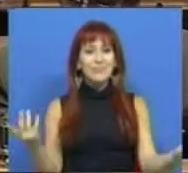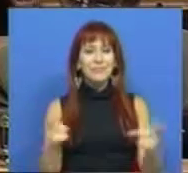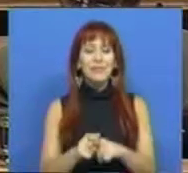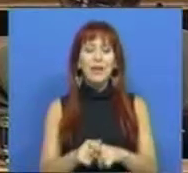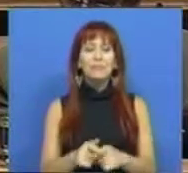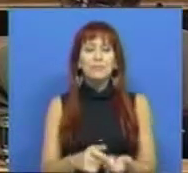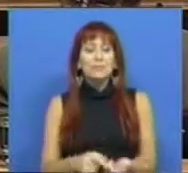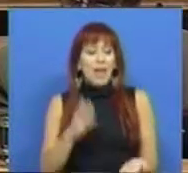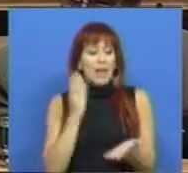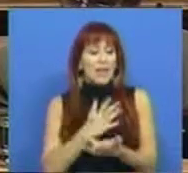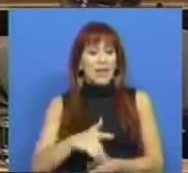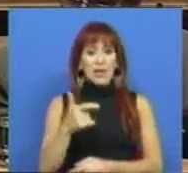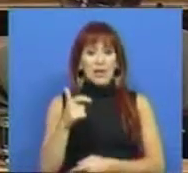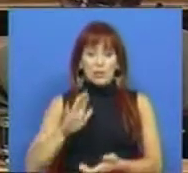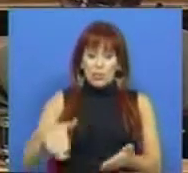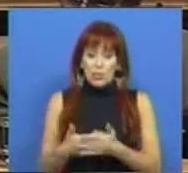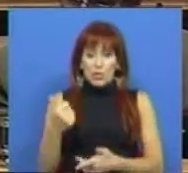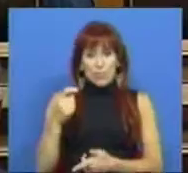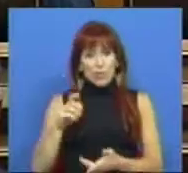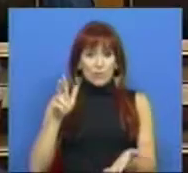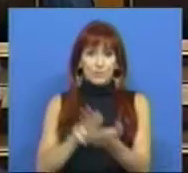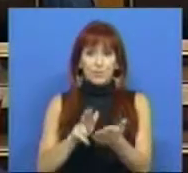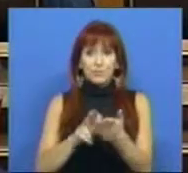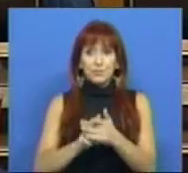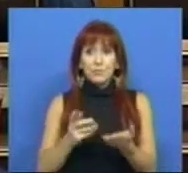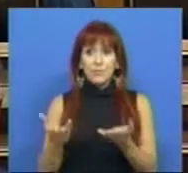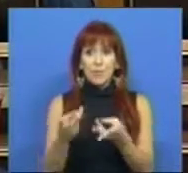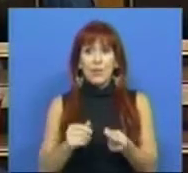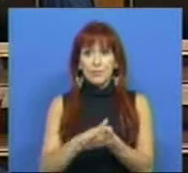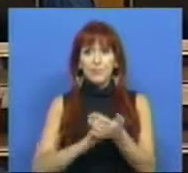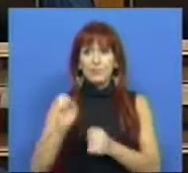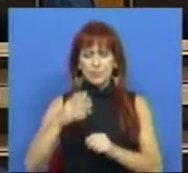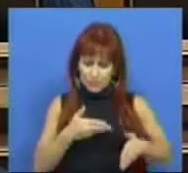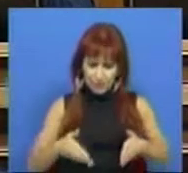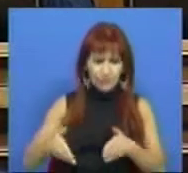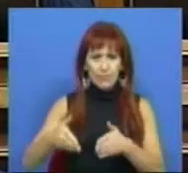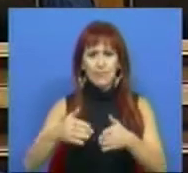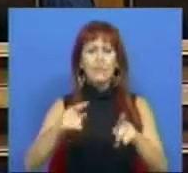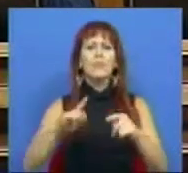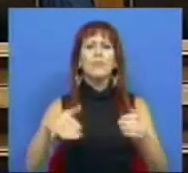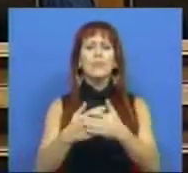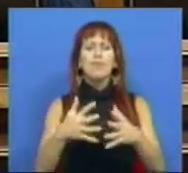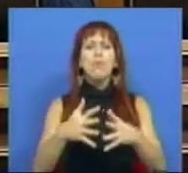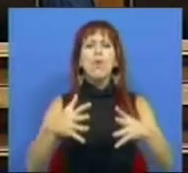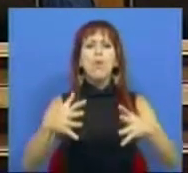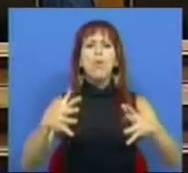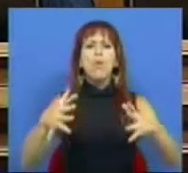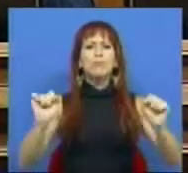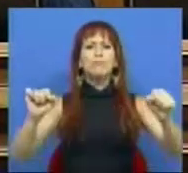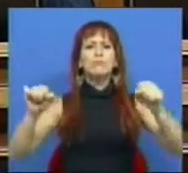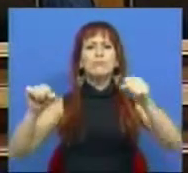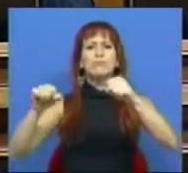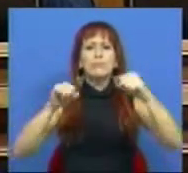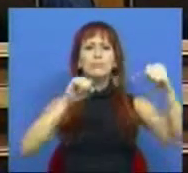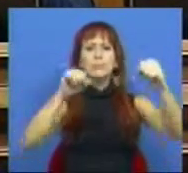que desde que a proposta do Bloco de Esquerda foi aprovada, o orçamento de base zero fez muito caminho e se tem tornado crescentemente